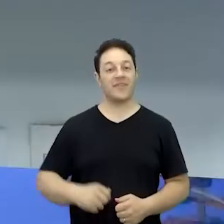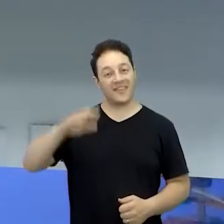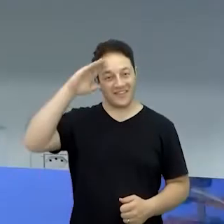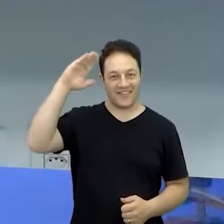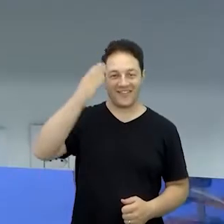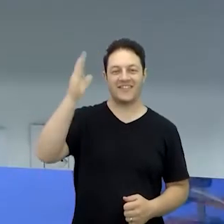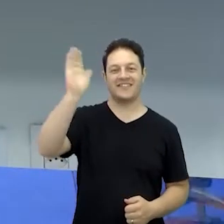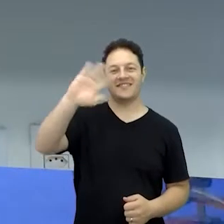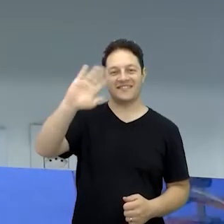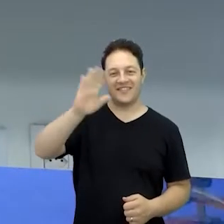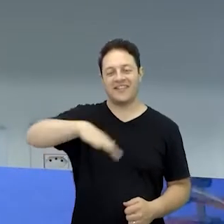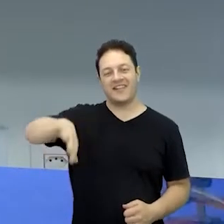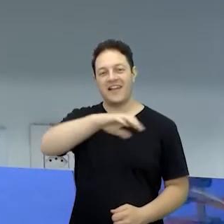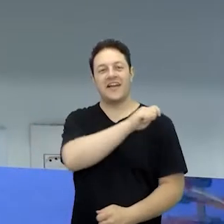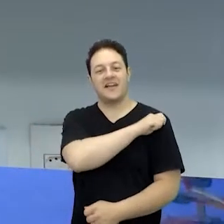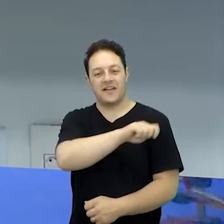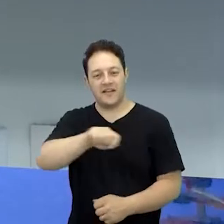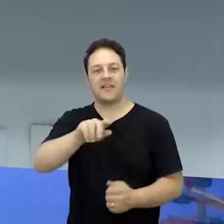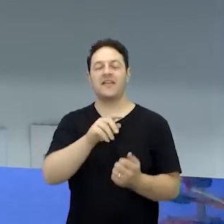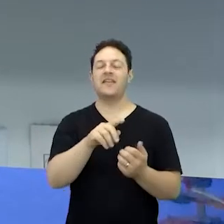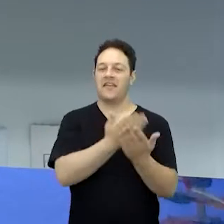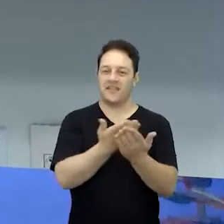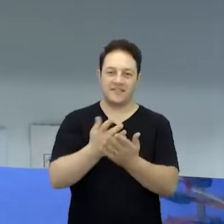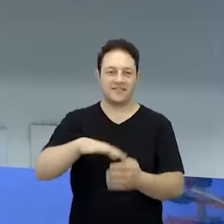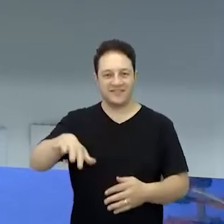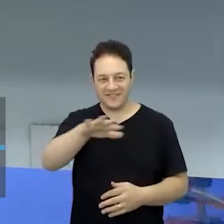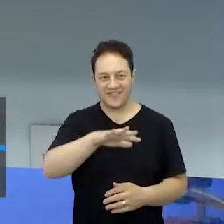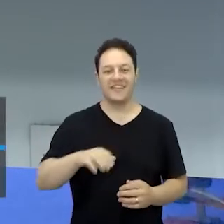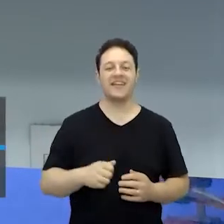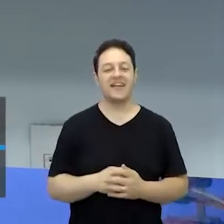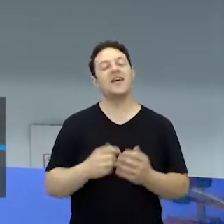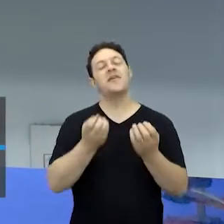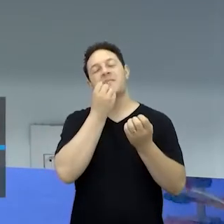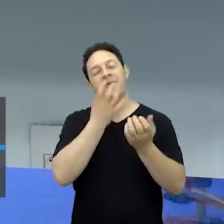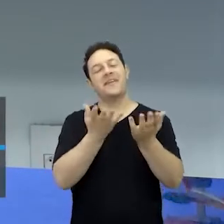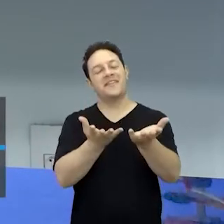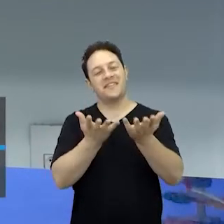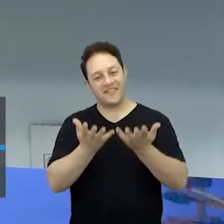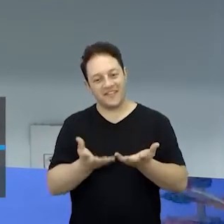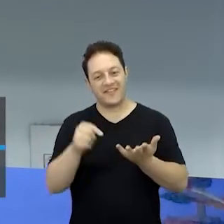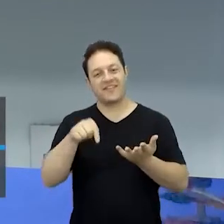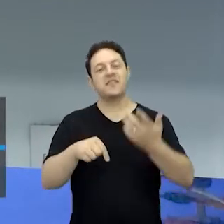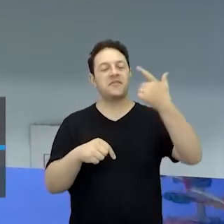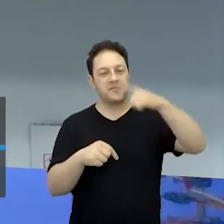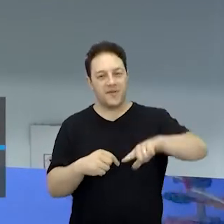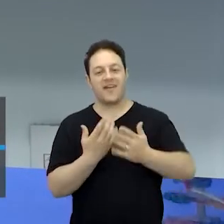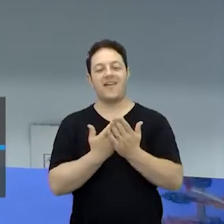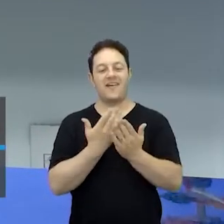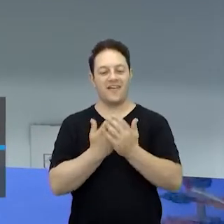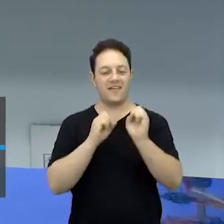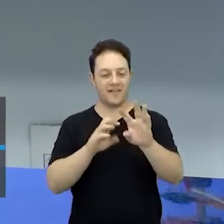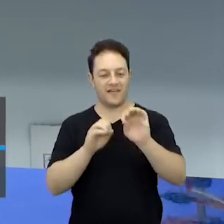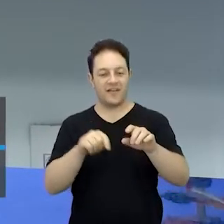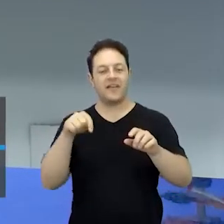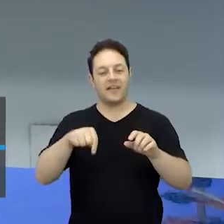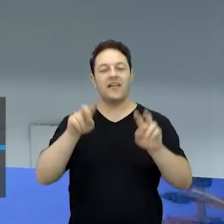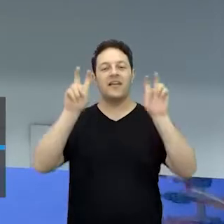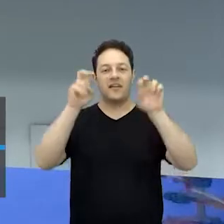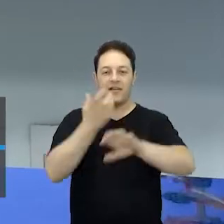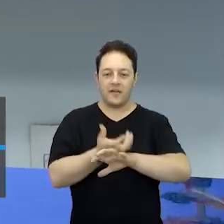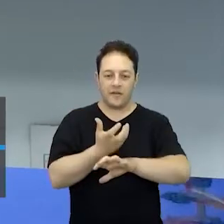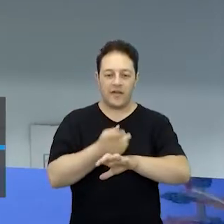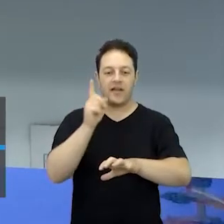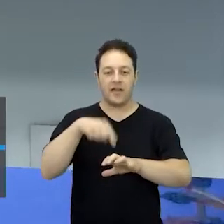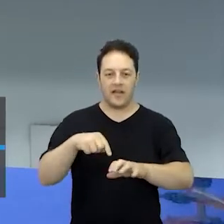olá lunus olá estudantes sejam todos muito bem vindos a mais uma aula do nosso componente